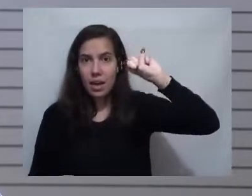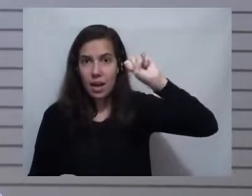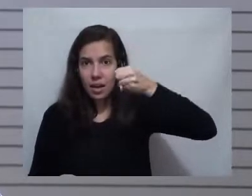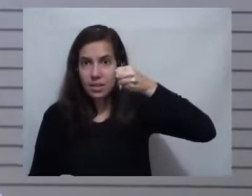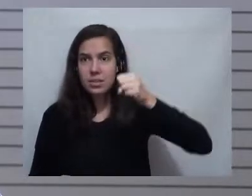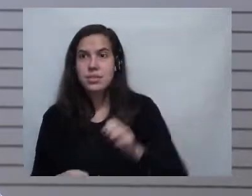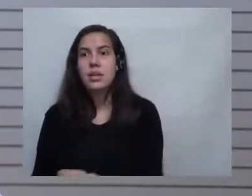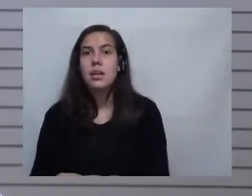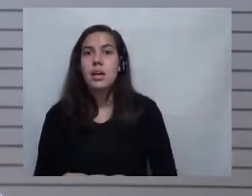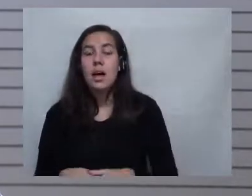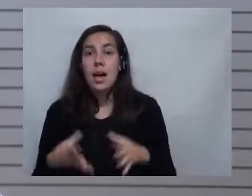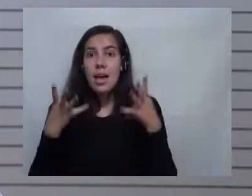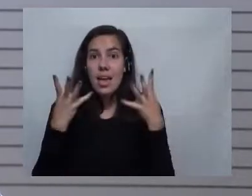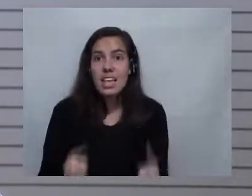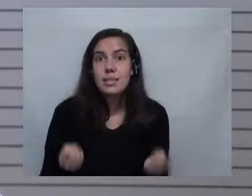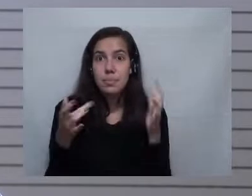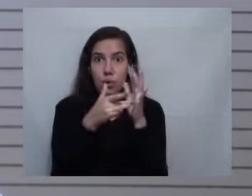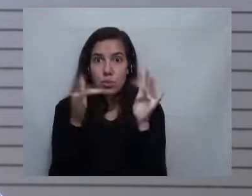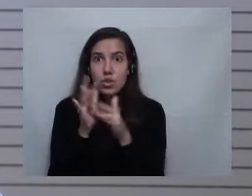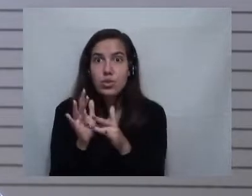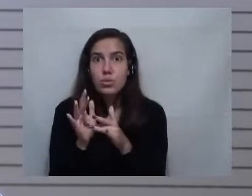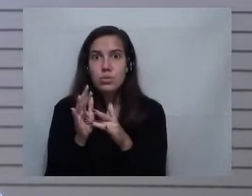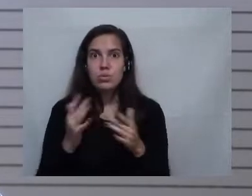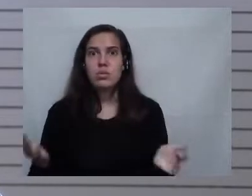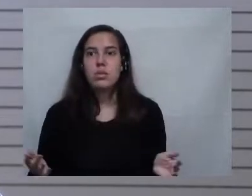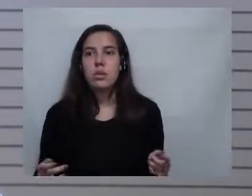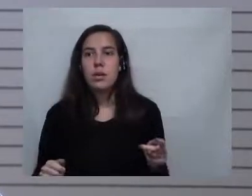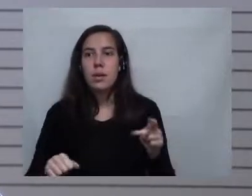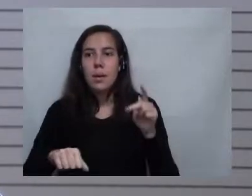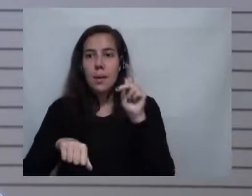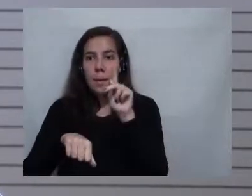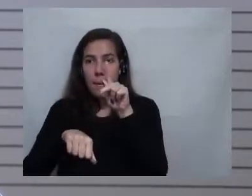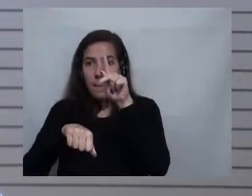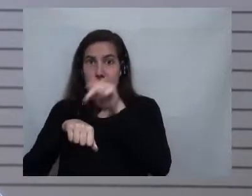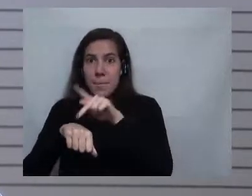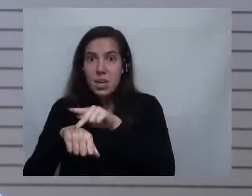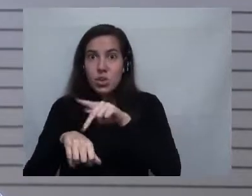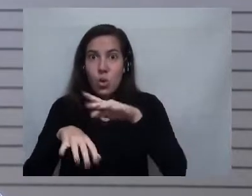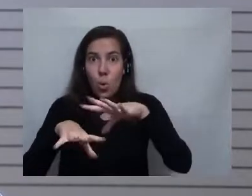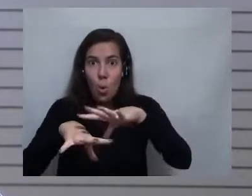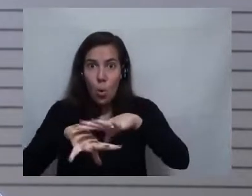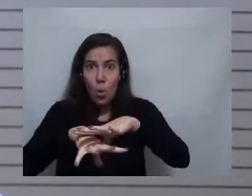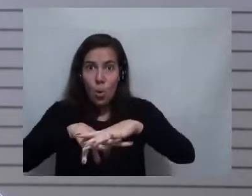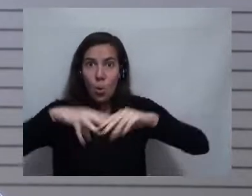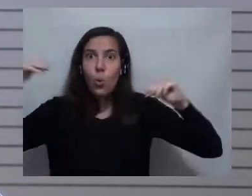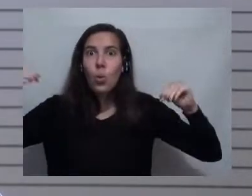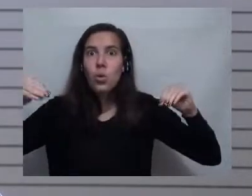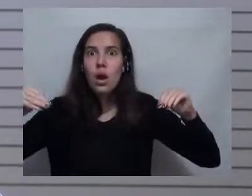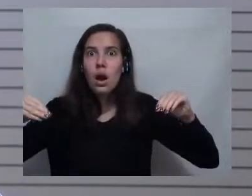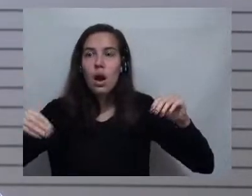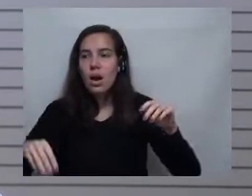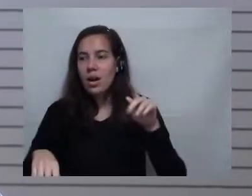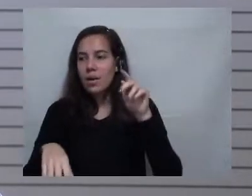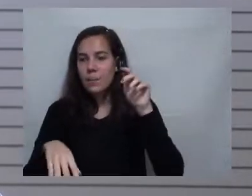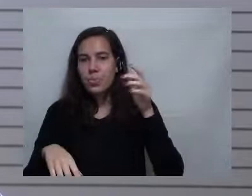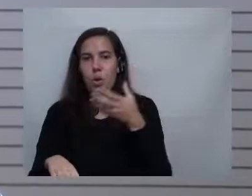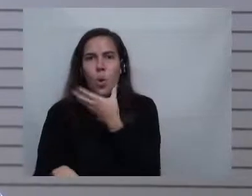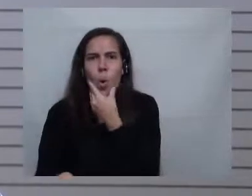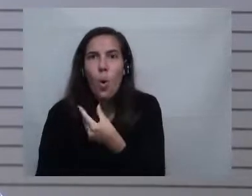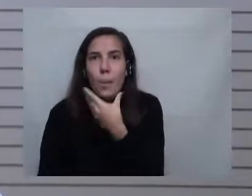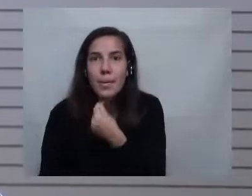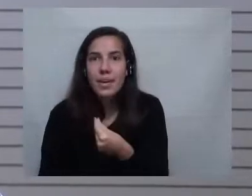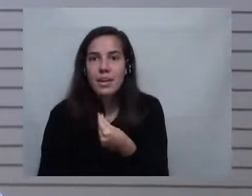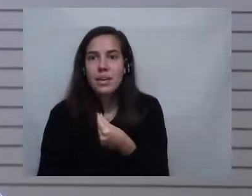enviado aos judeus têm aqui um choque é porque ele cura um homem de fora do Arraial de